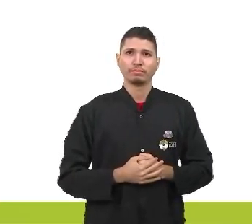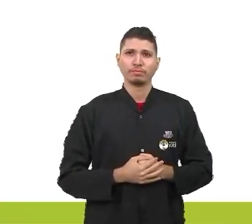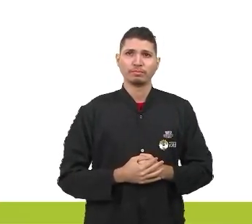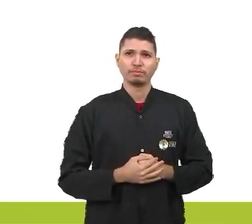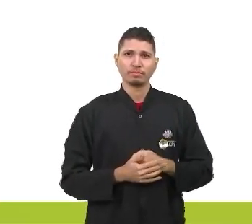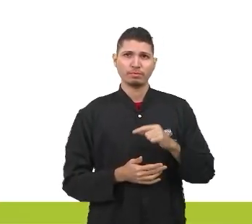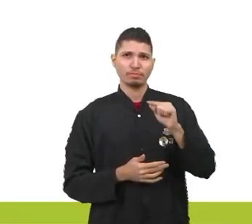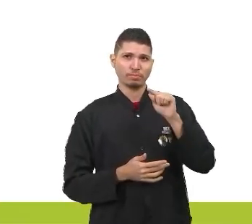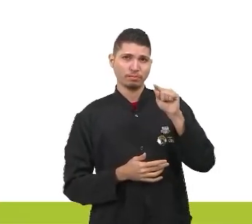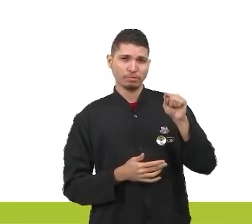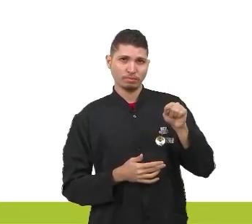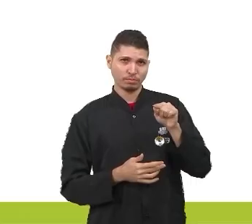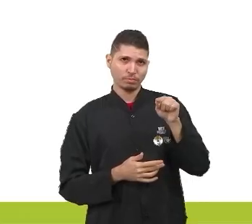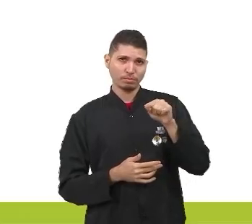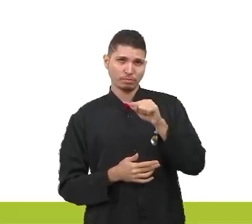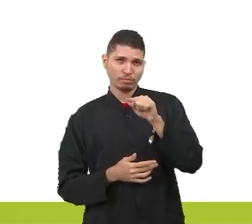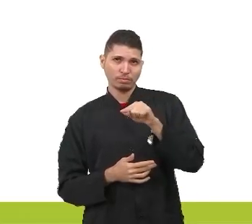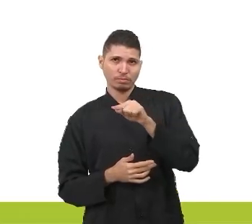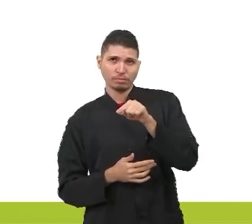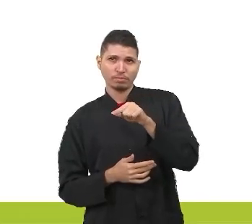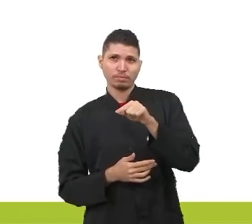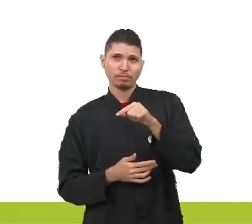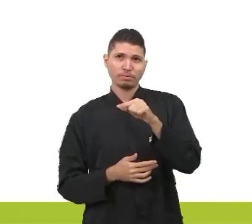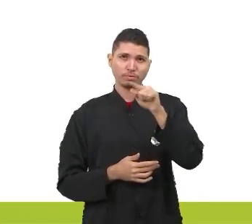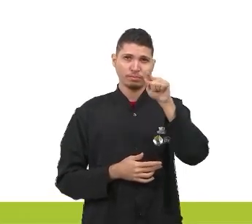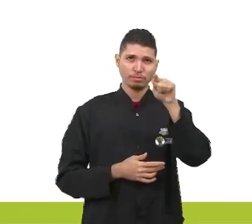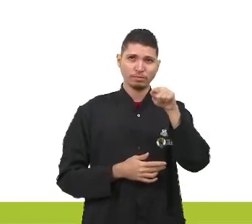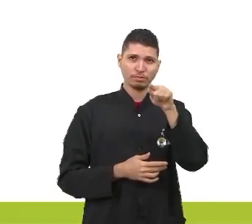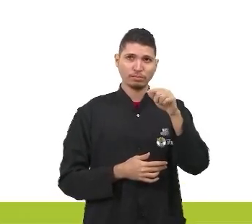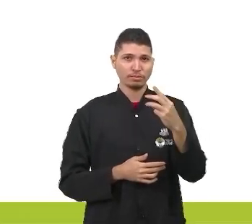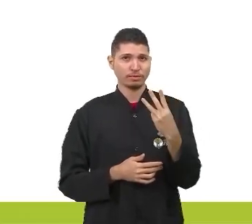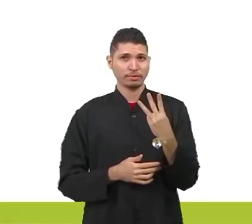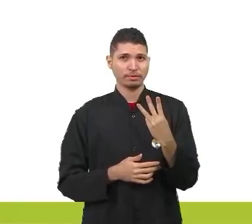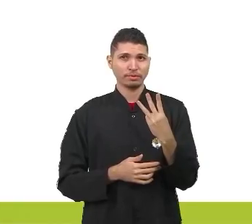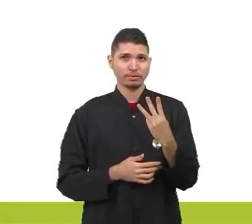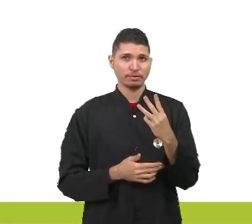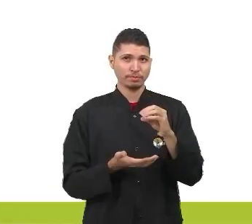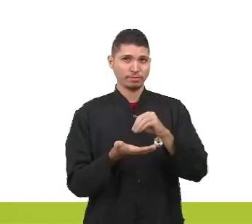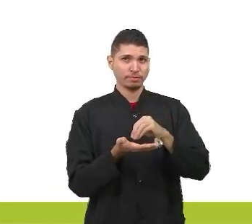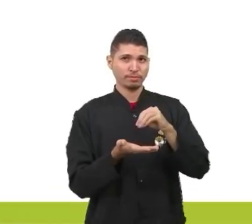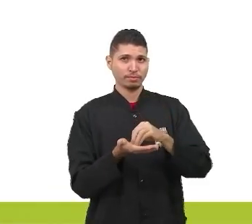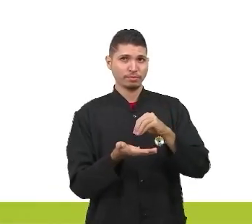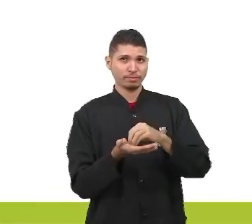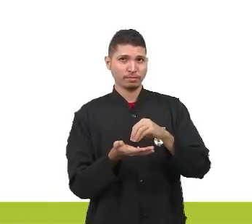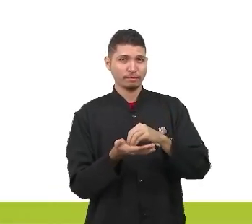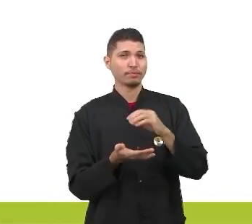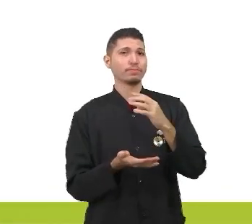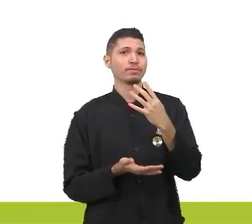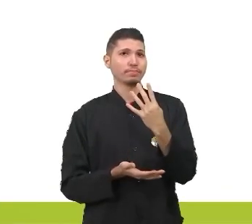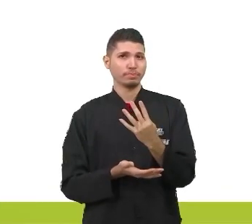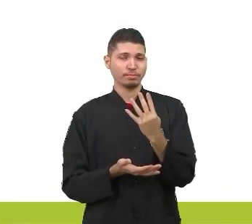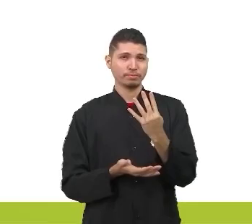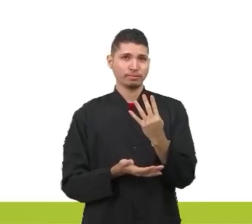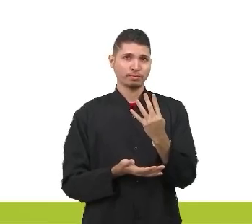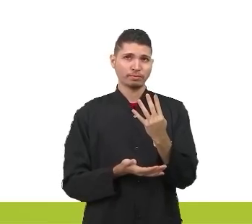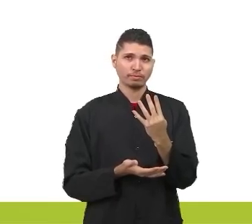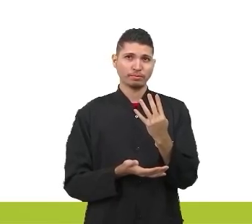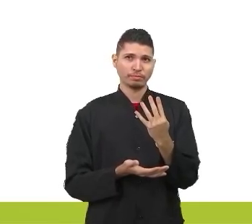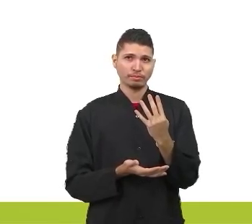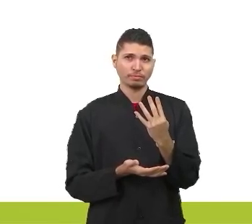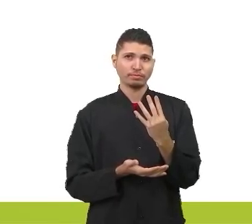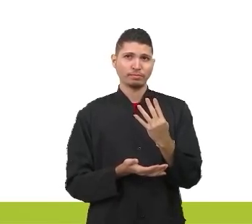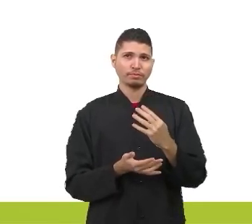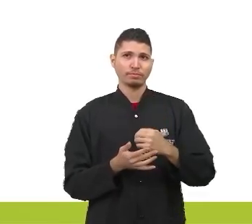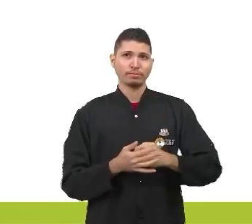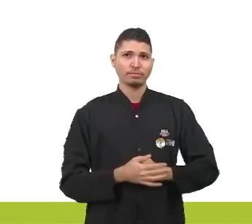2, 3, meu Deus, faltou, 4,